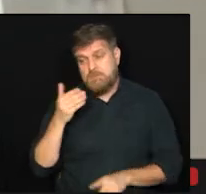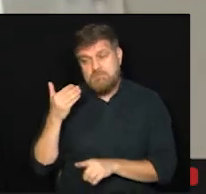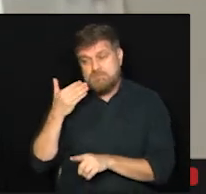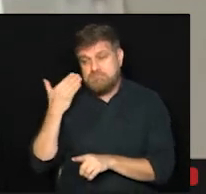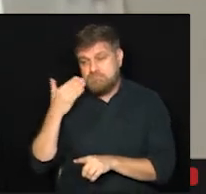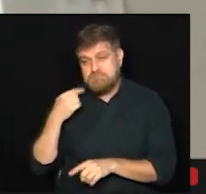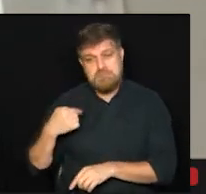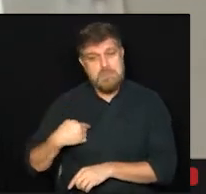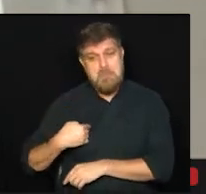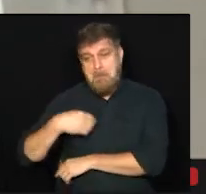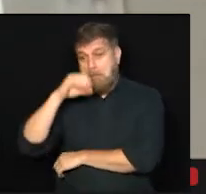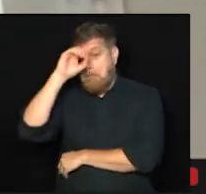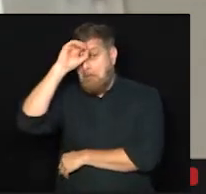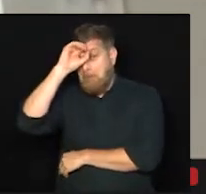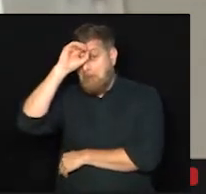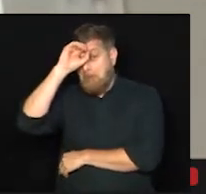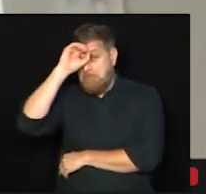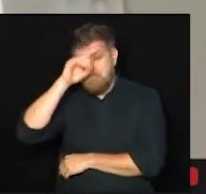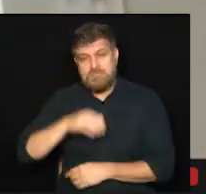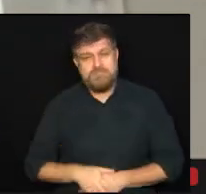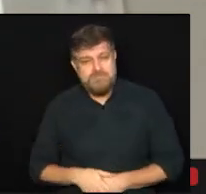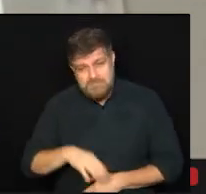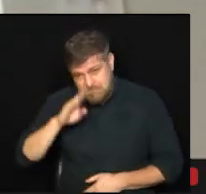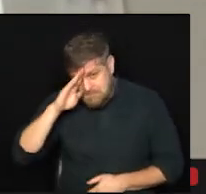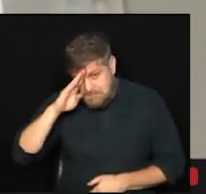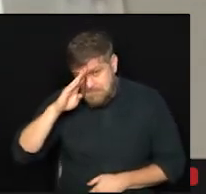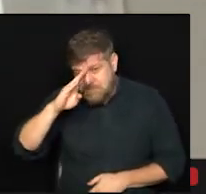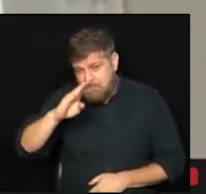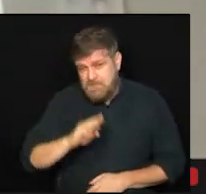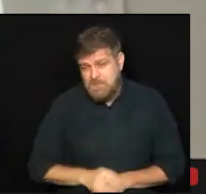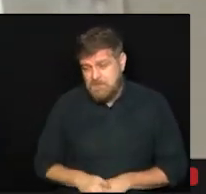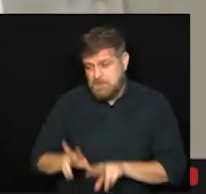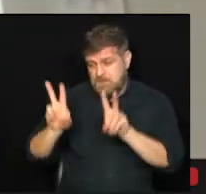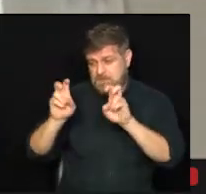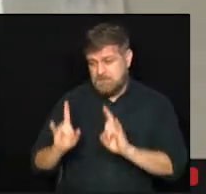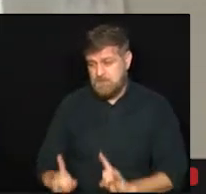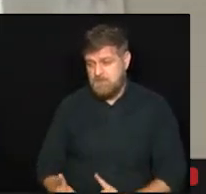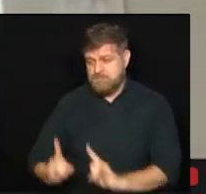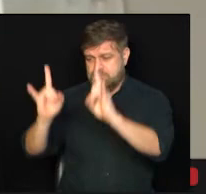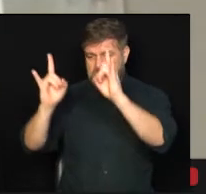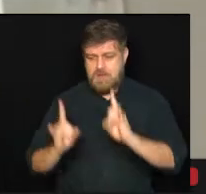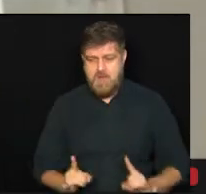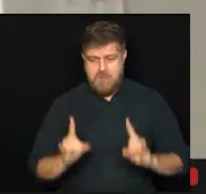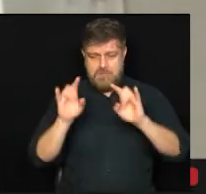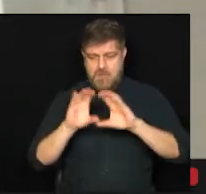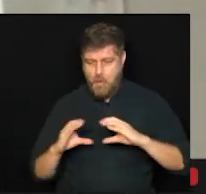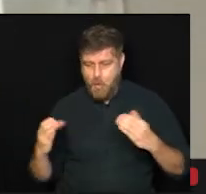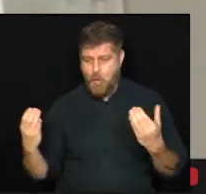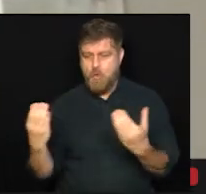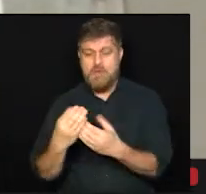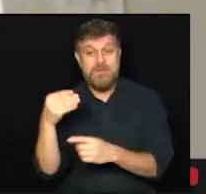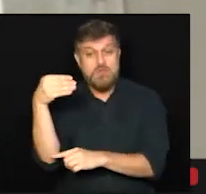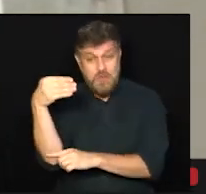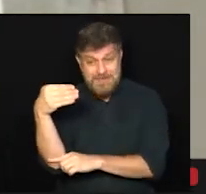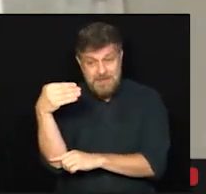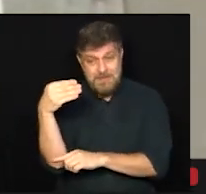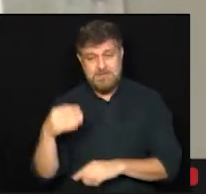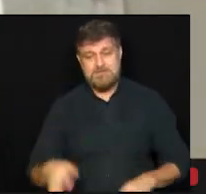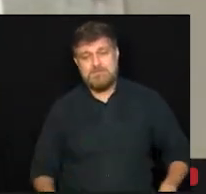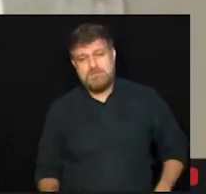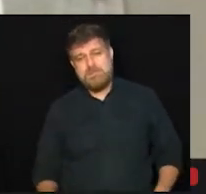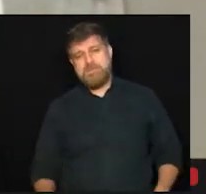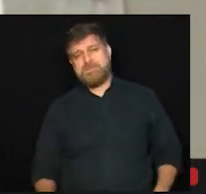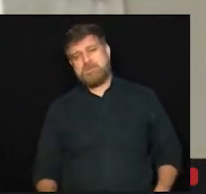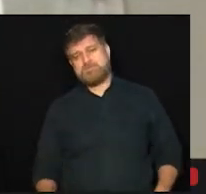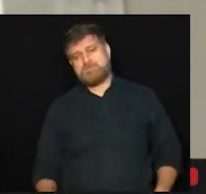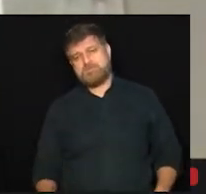nem noção, principalmente em relação aos condotéis. Bom, Vanderlei,